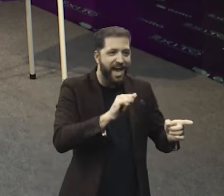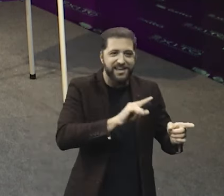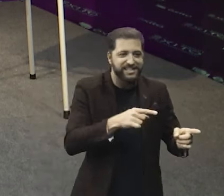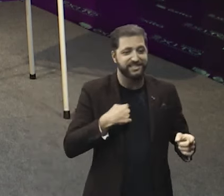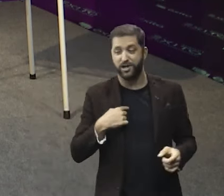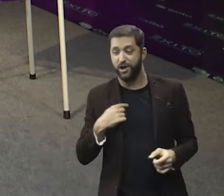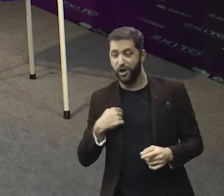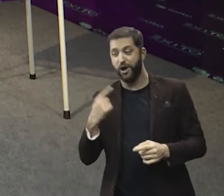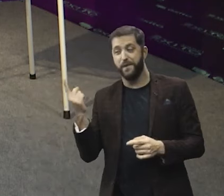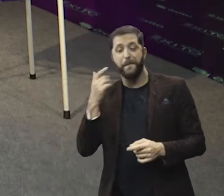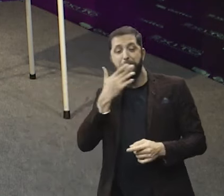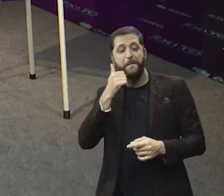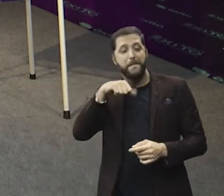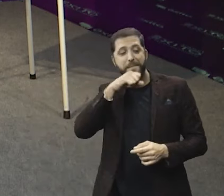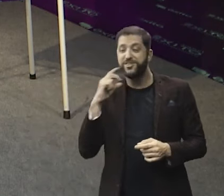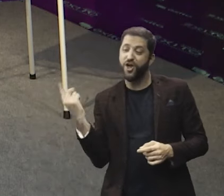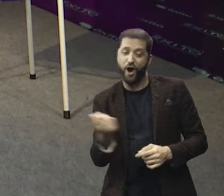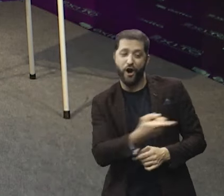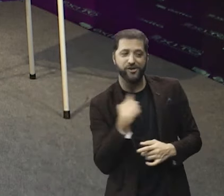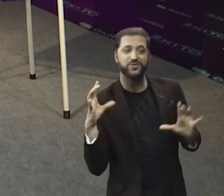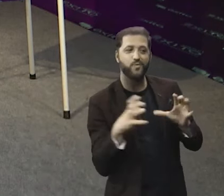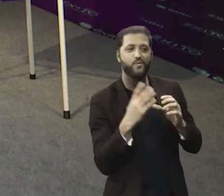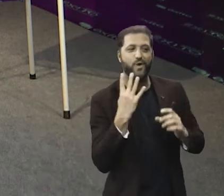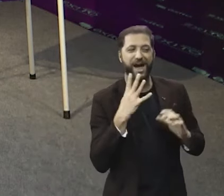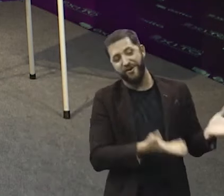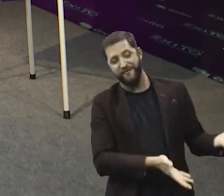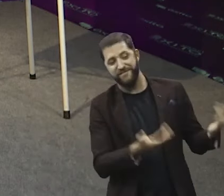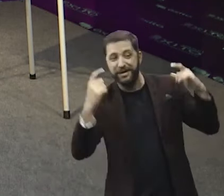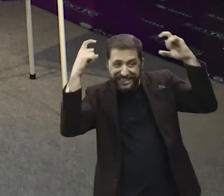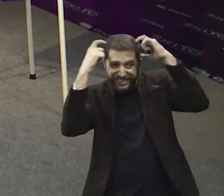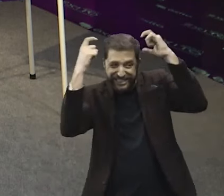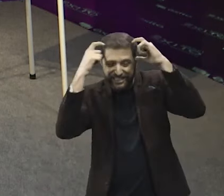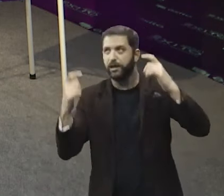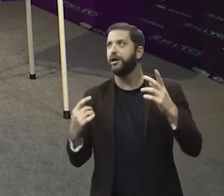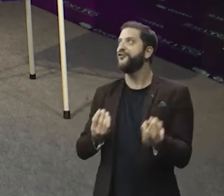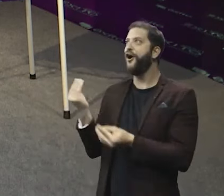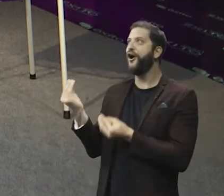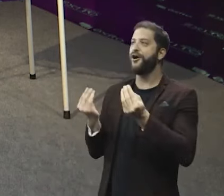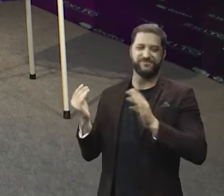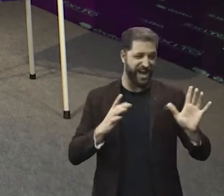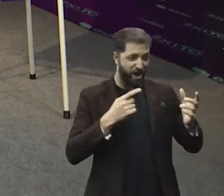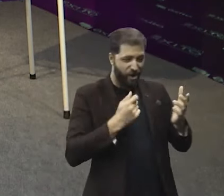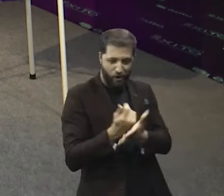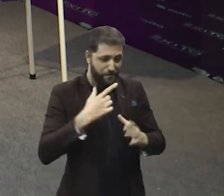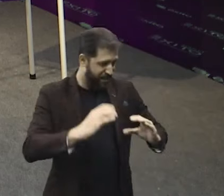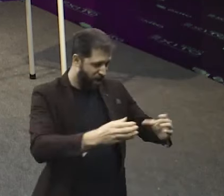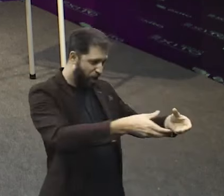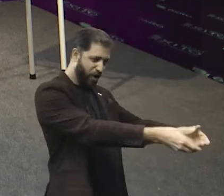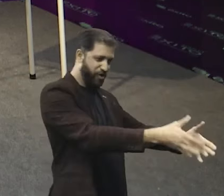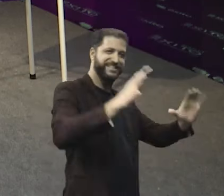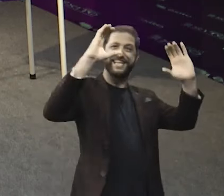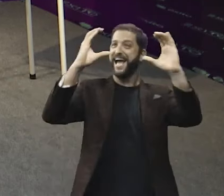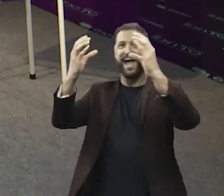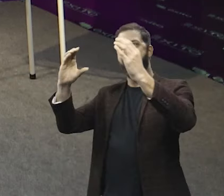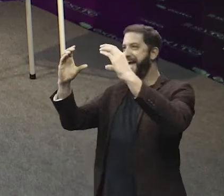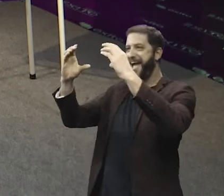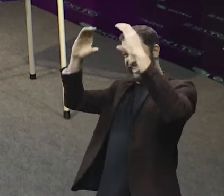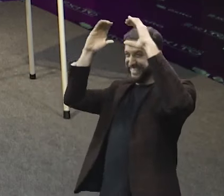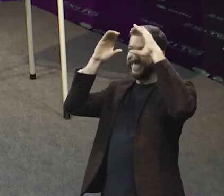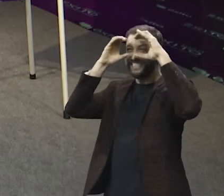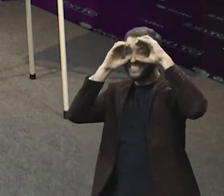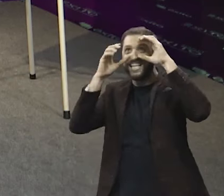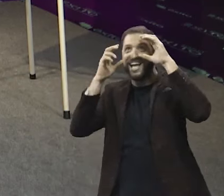vai PR Disney como mamãe ou aqui ó mamãe comprou oclinho e tal a gente vai tudo ficar aqui a gente e a gente vai sentir